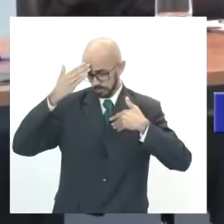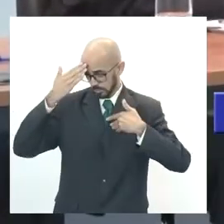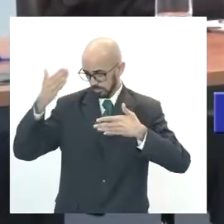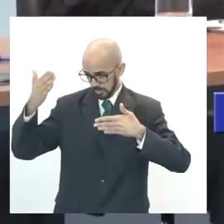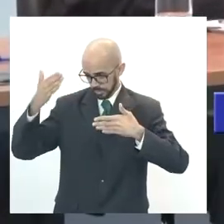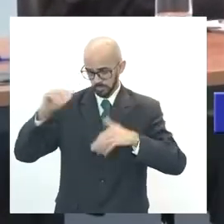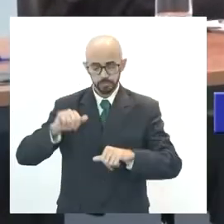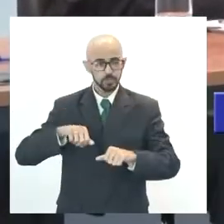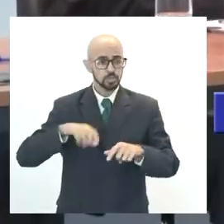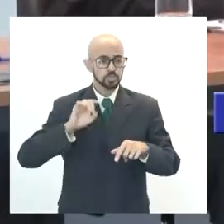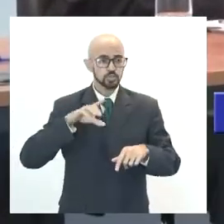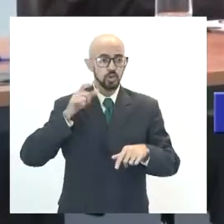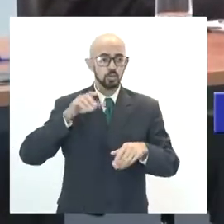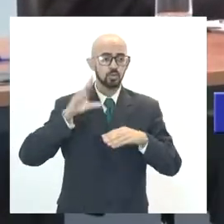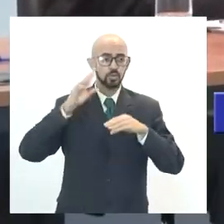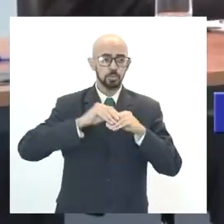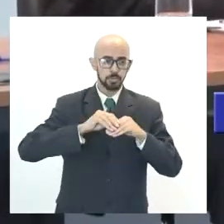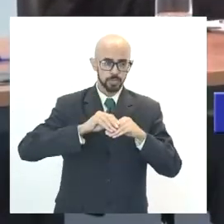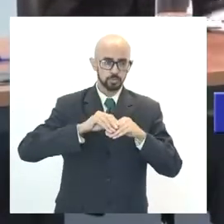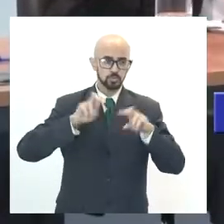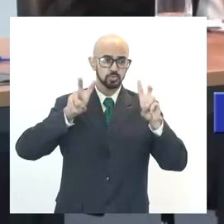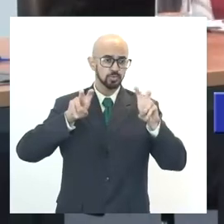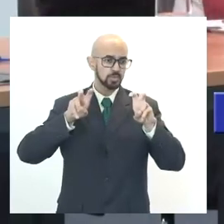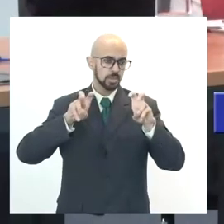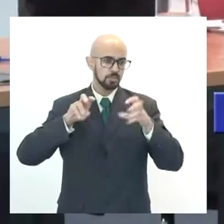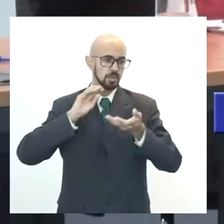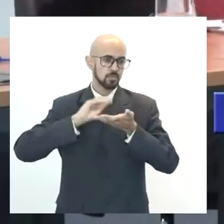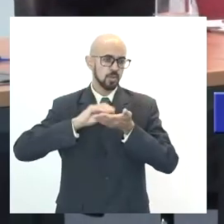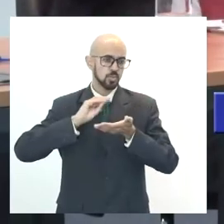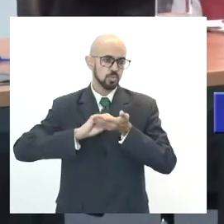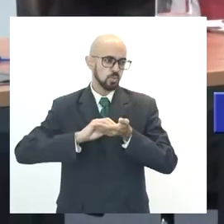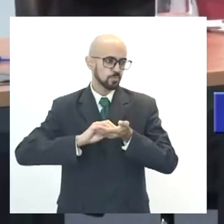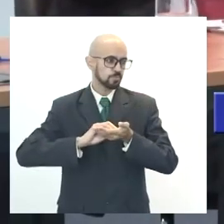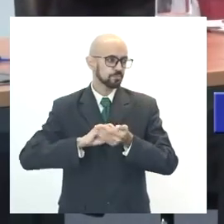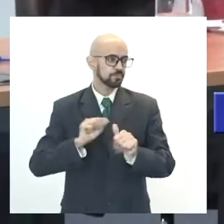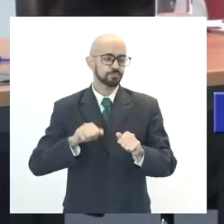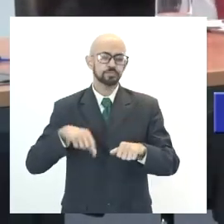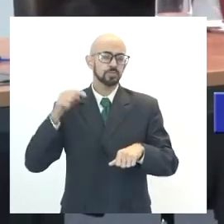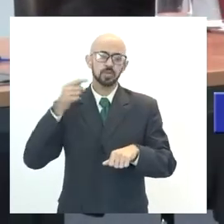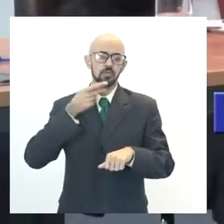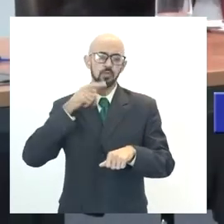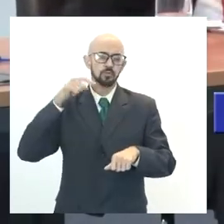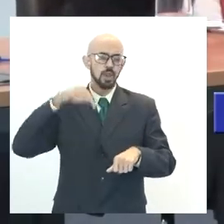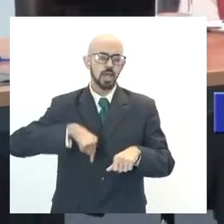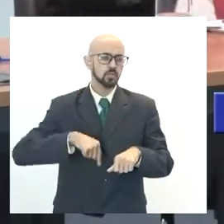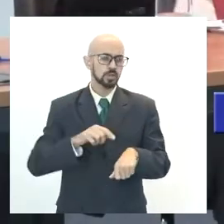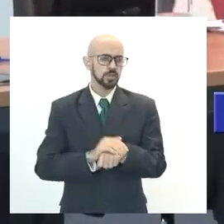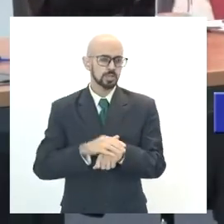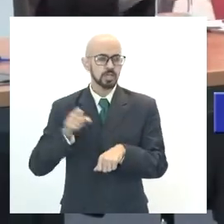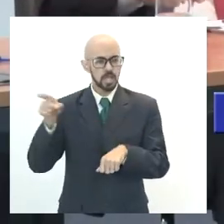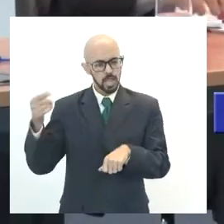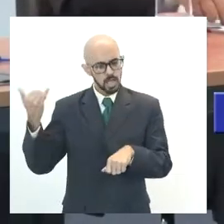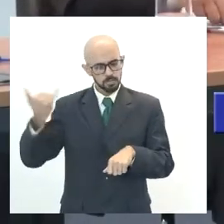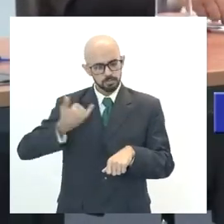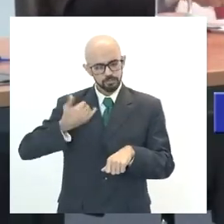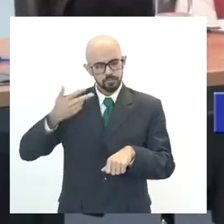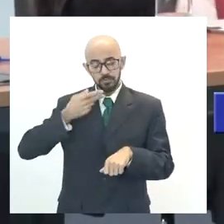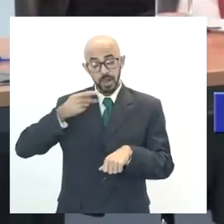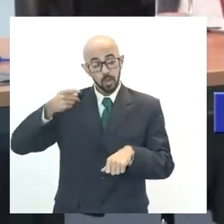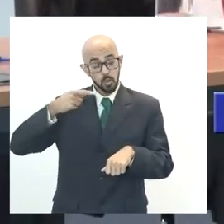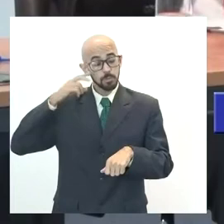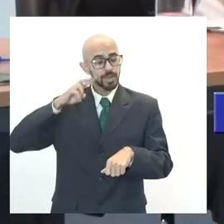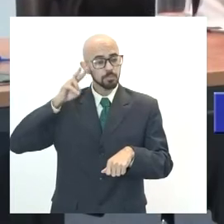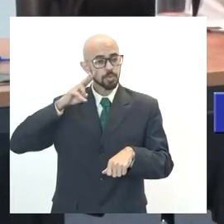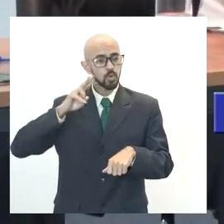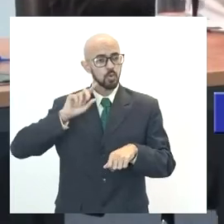1 é de um tema que não foi abordado aqui na maneira que ela me lembrou isso não